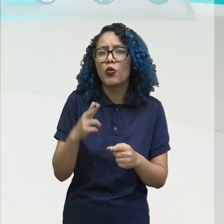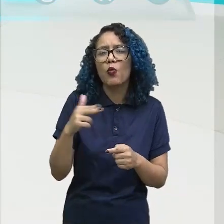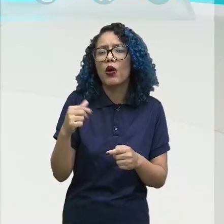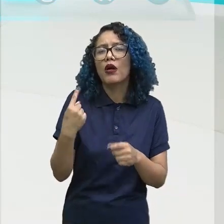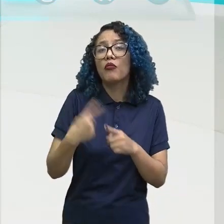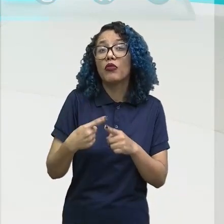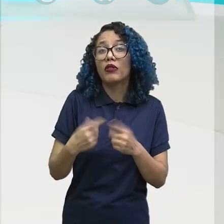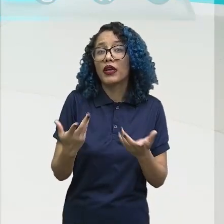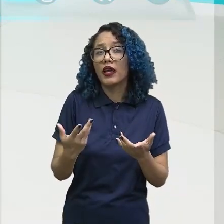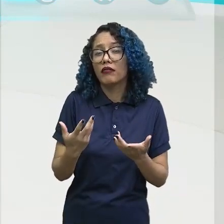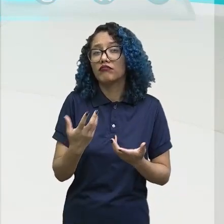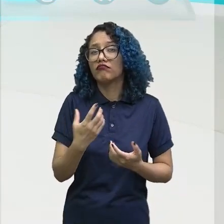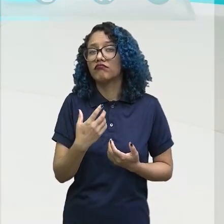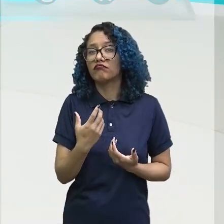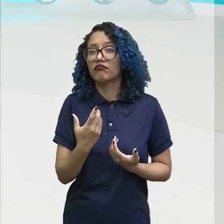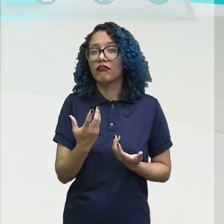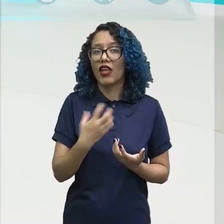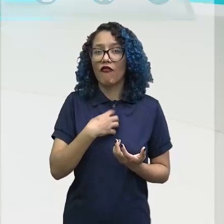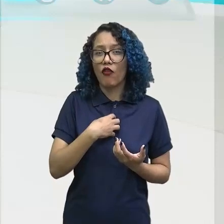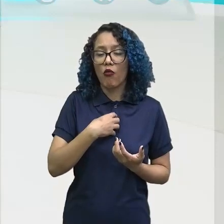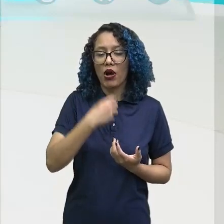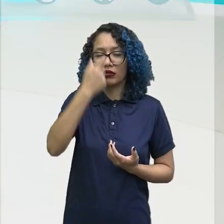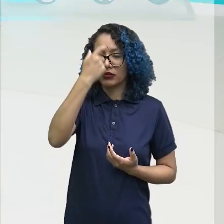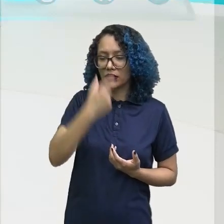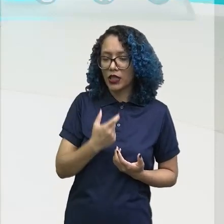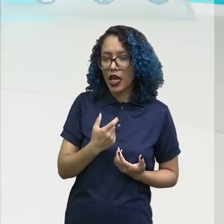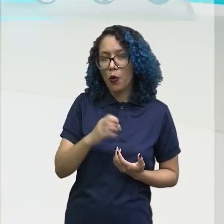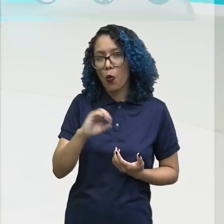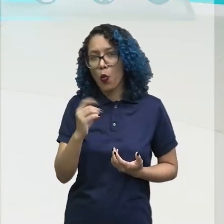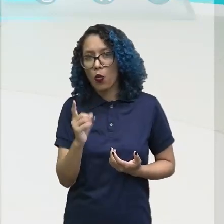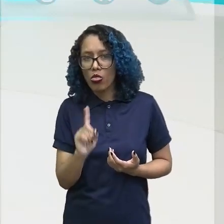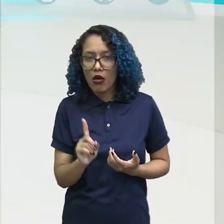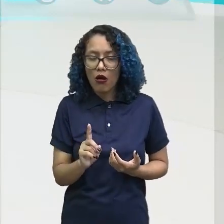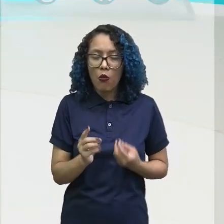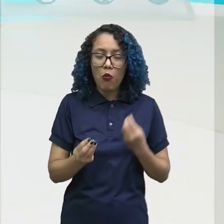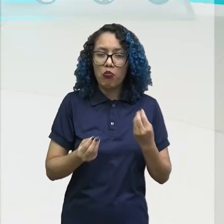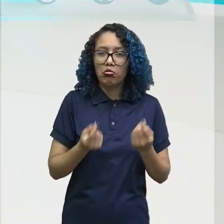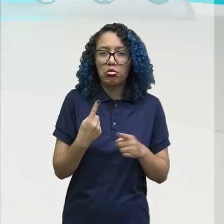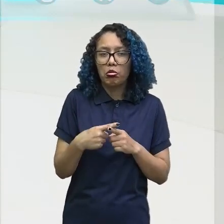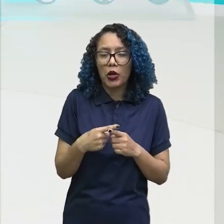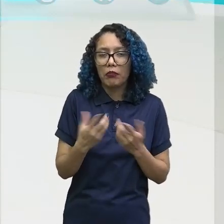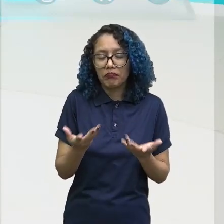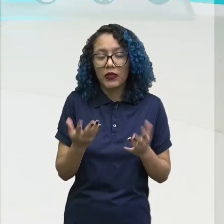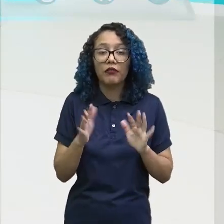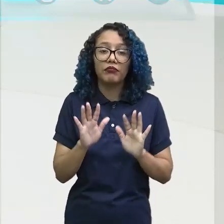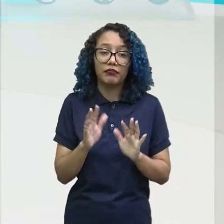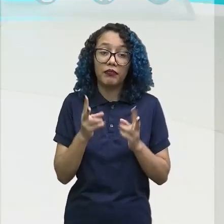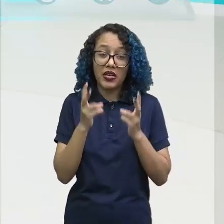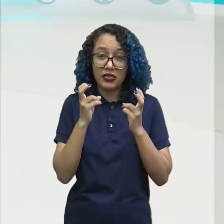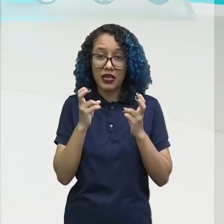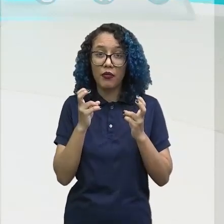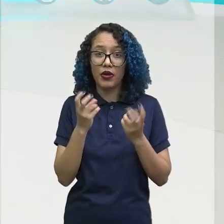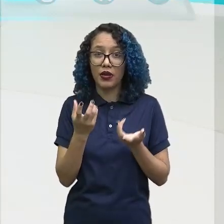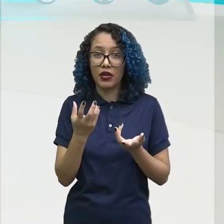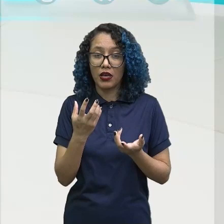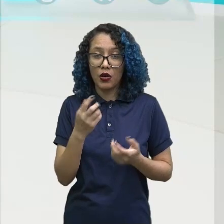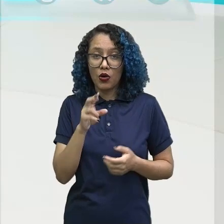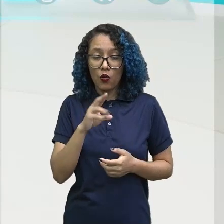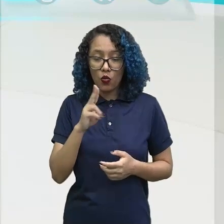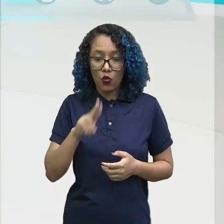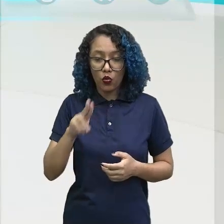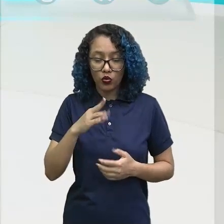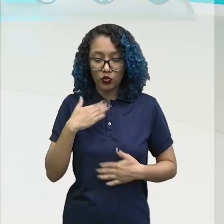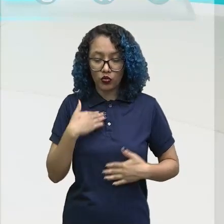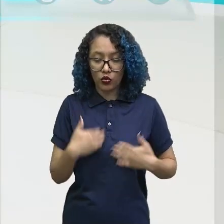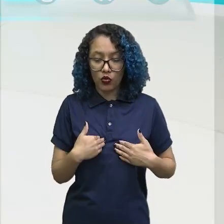ser ou de não ser? Então, a gente vai perceber que o corpo, ele nessa expressão, voltado para a